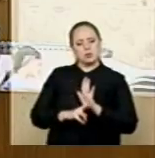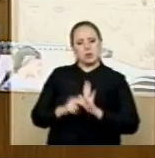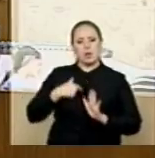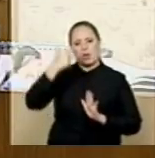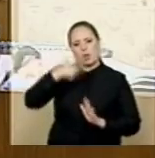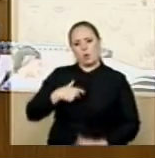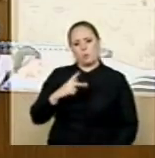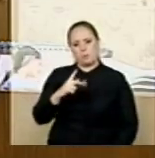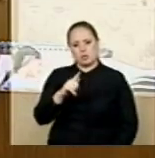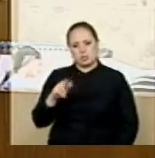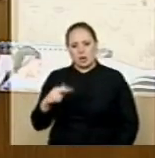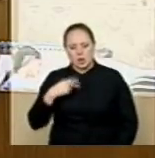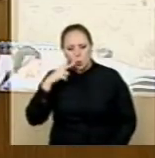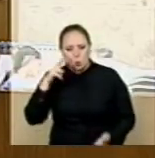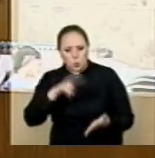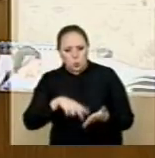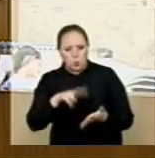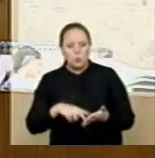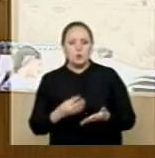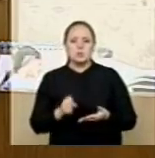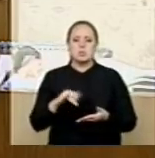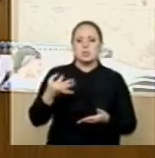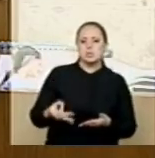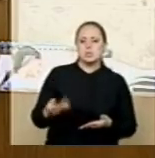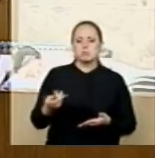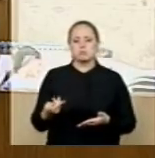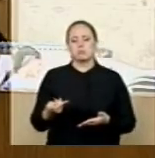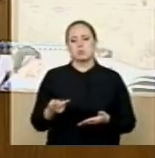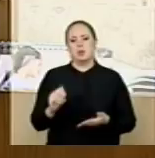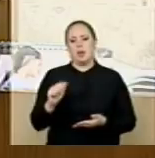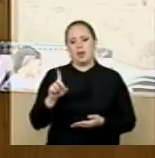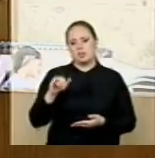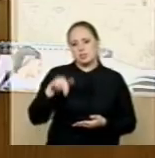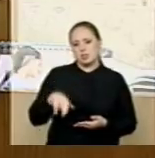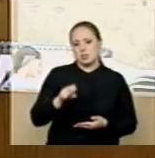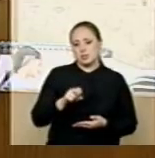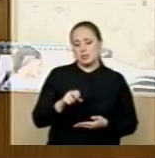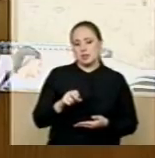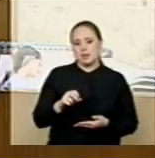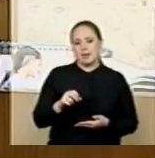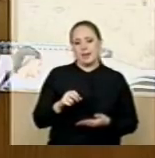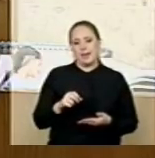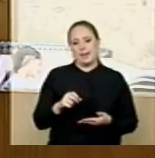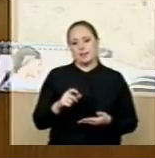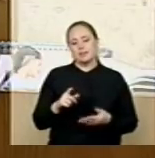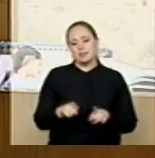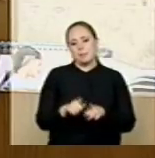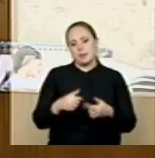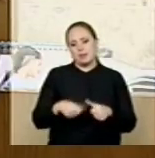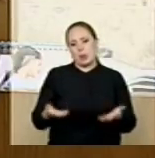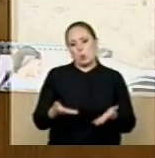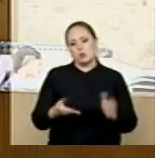da República ao ajuizar uma ação direta de descumprimento de preceito fundamental que também está na pauta de hoje.